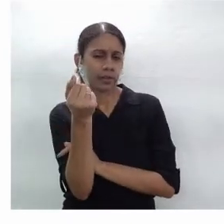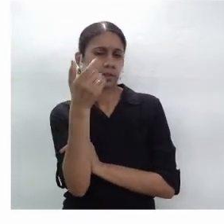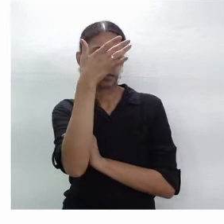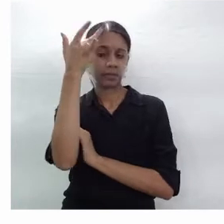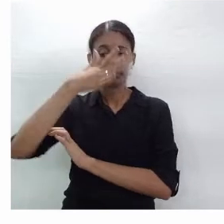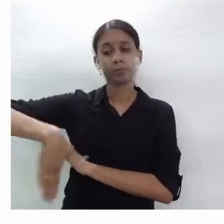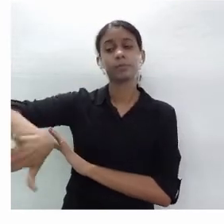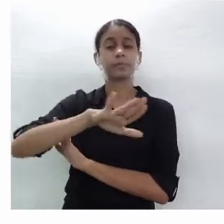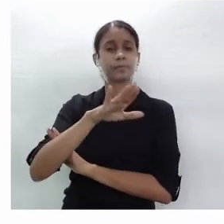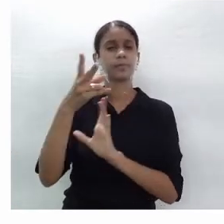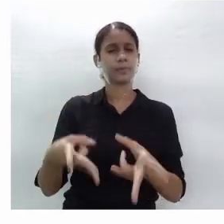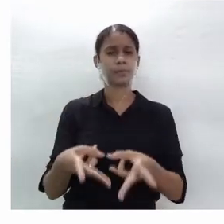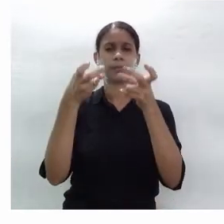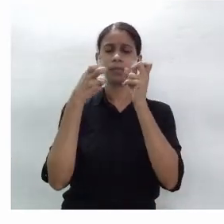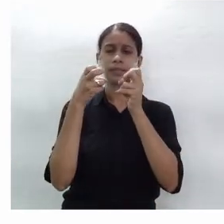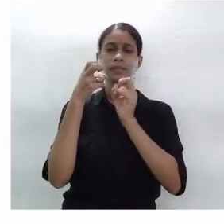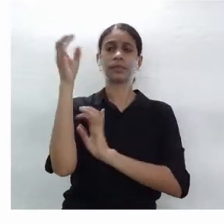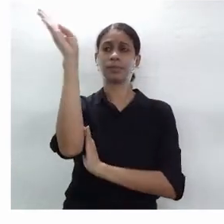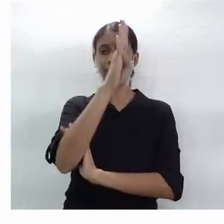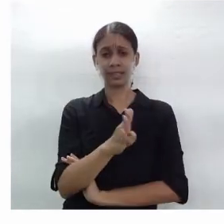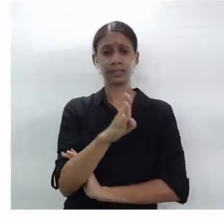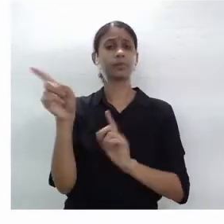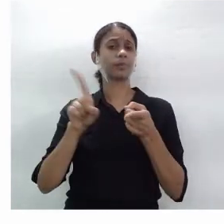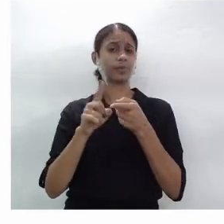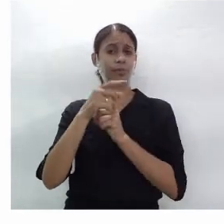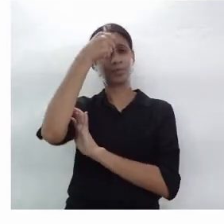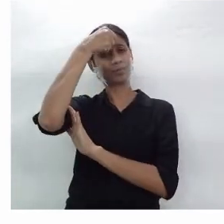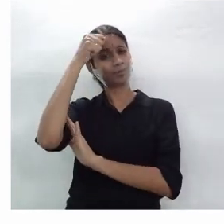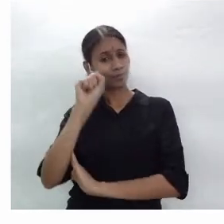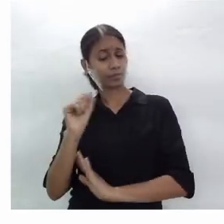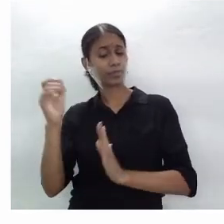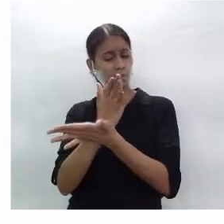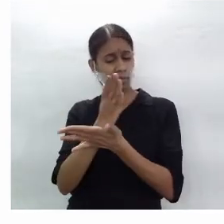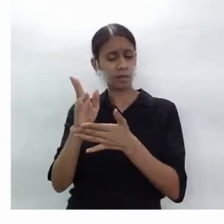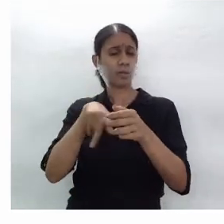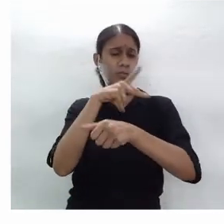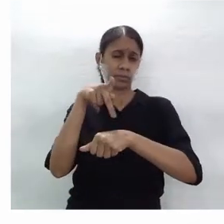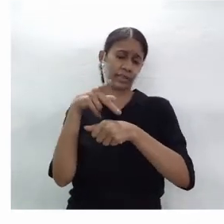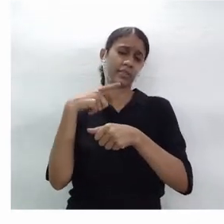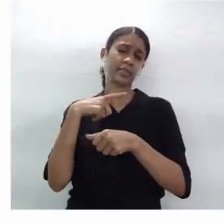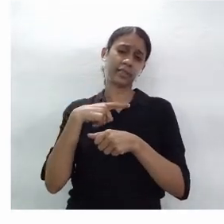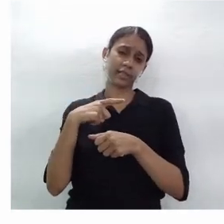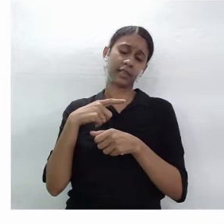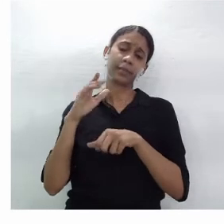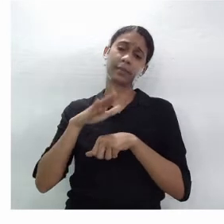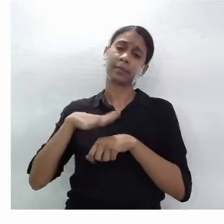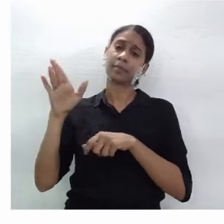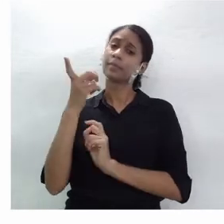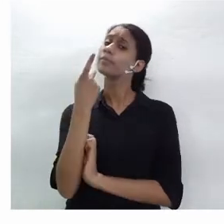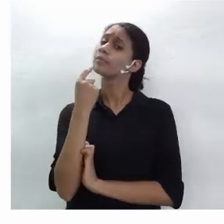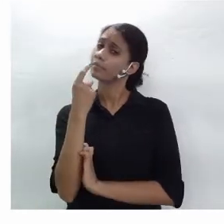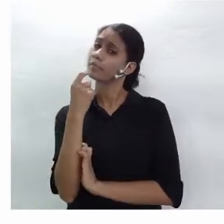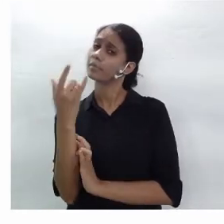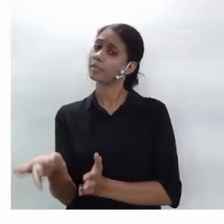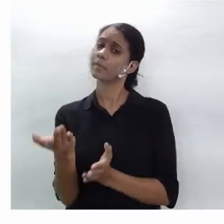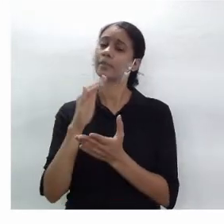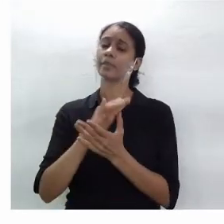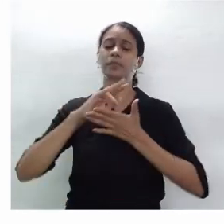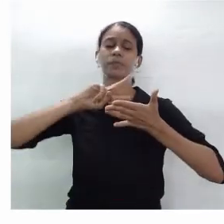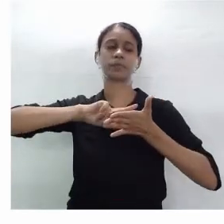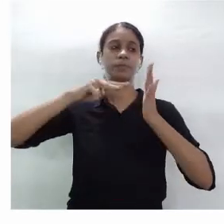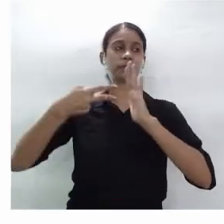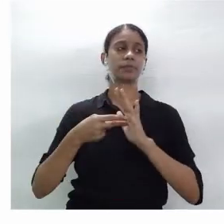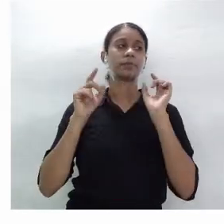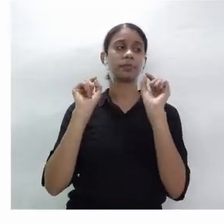perceber que no Brasil, na África, em alguns países, imperam a intensidade maior de vermelho, que está dizendo